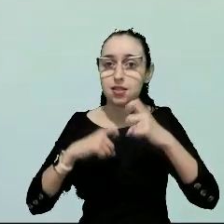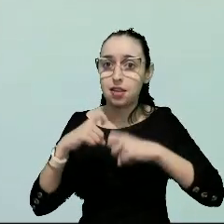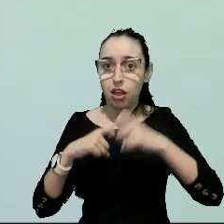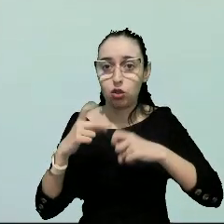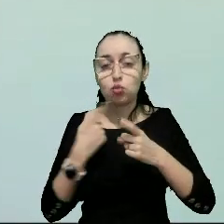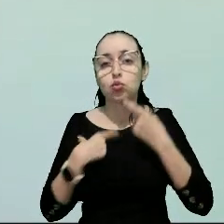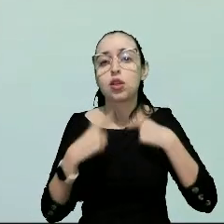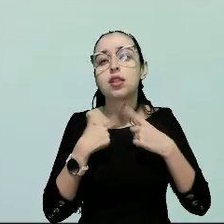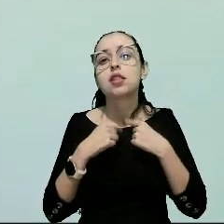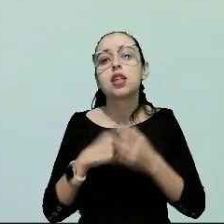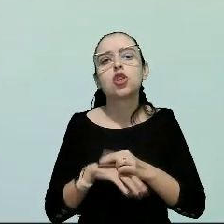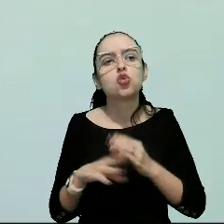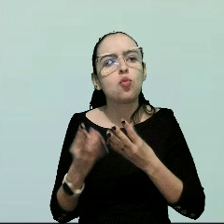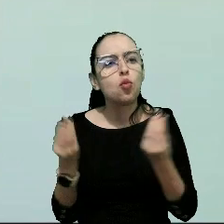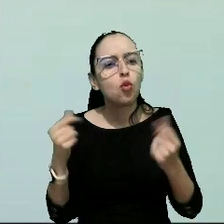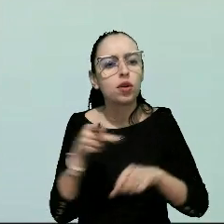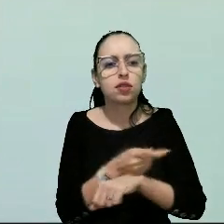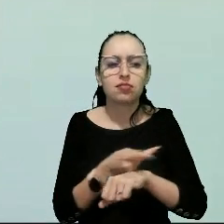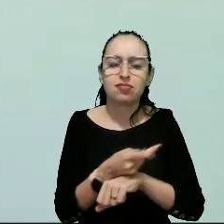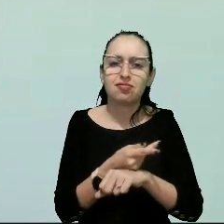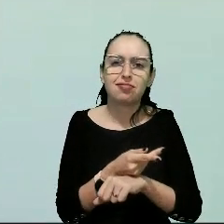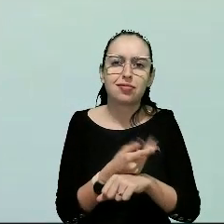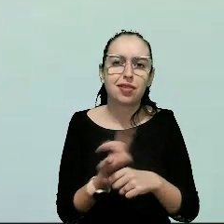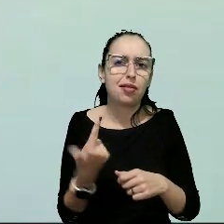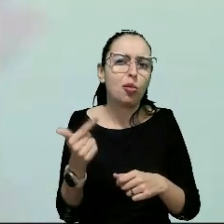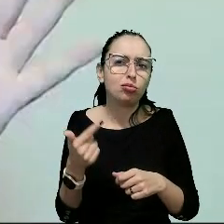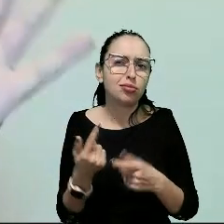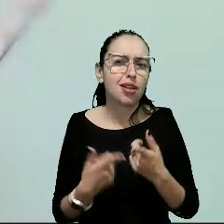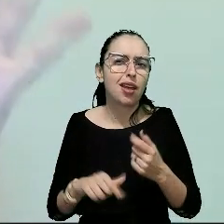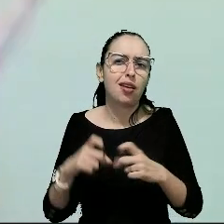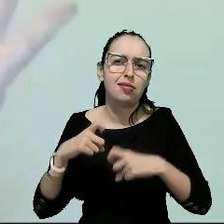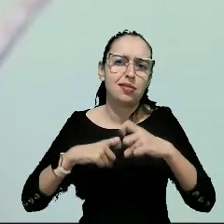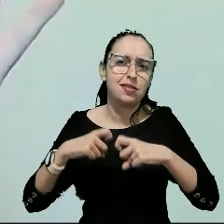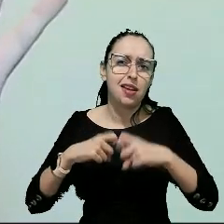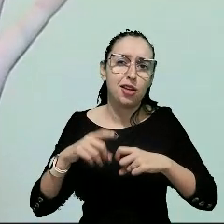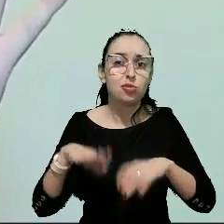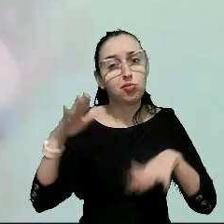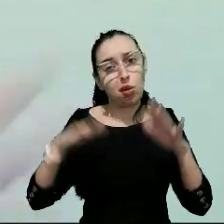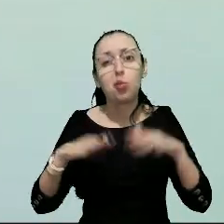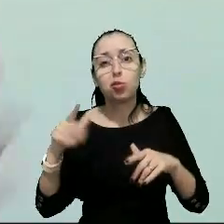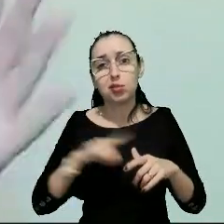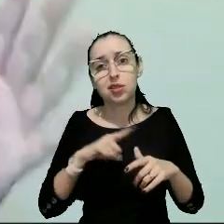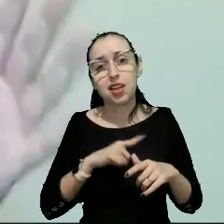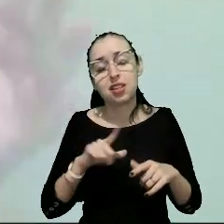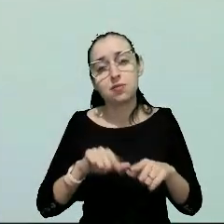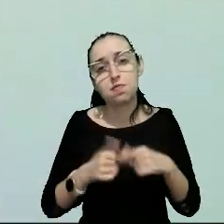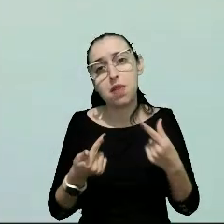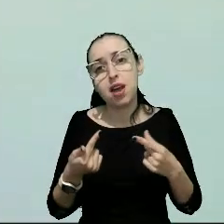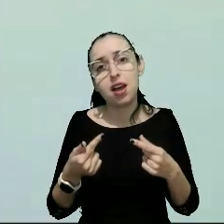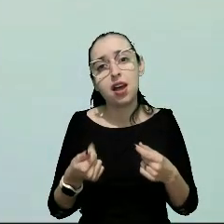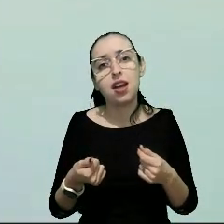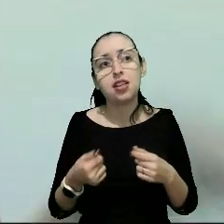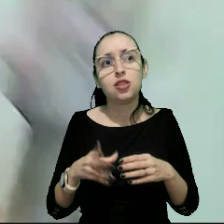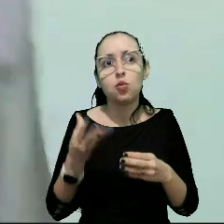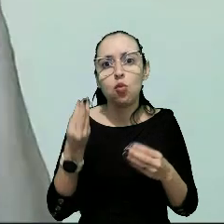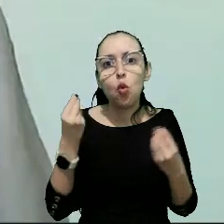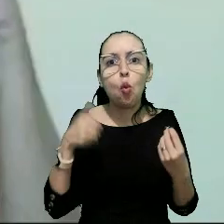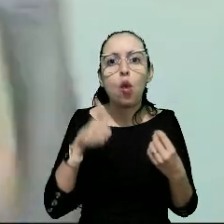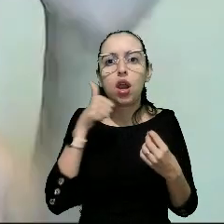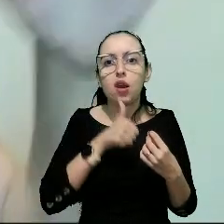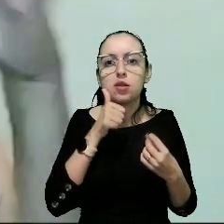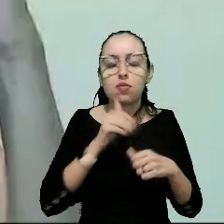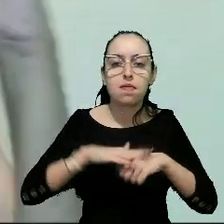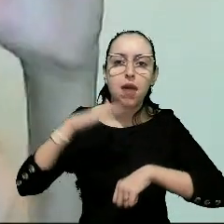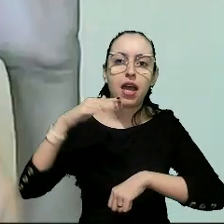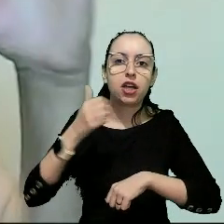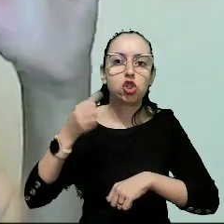Aliás, muitos que eu pesquiso falam que não tem nem mais sexo. Alguns têm. Tem muitas mulheres que eu tenho pesquisado,